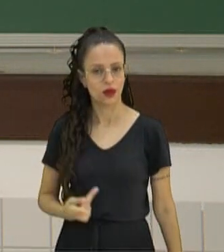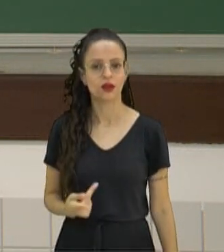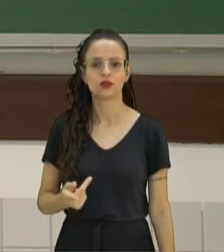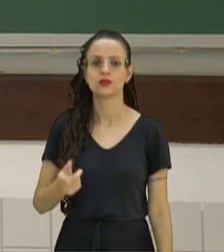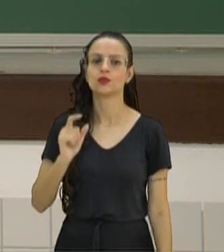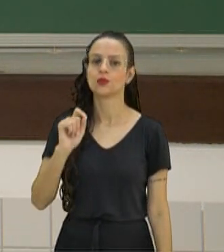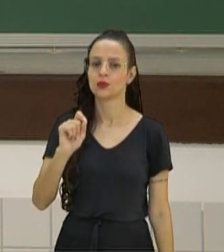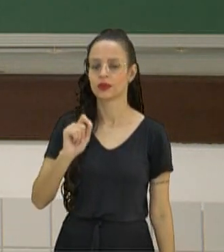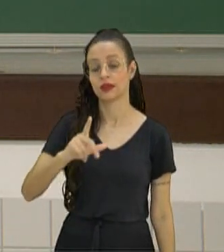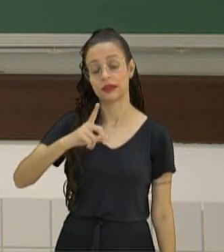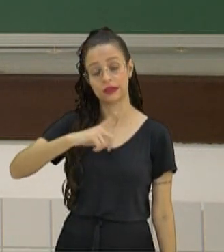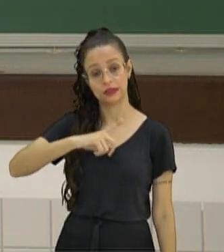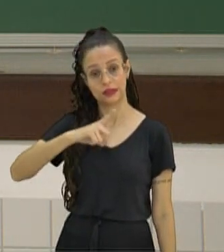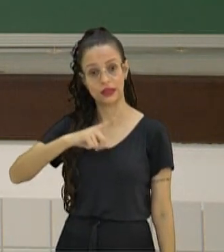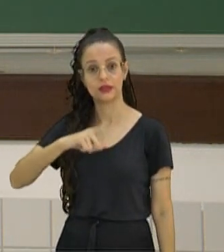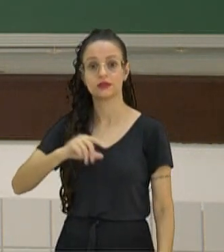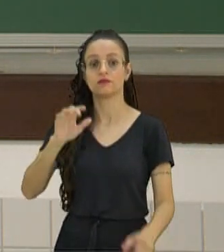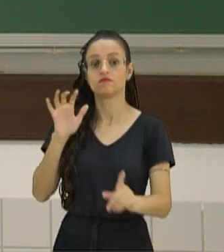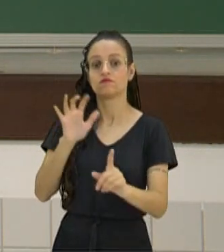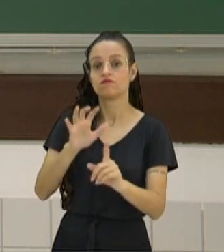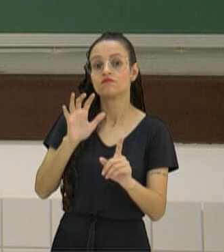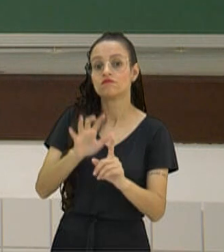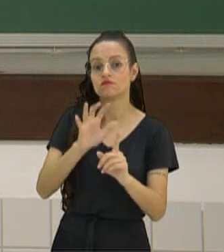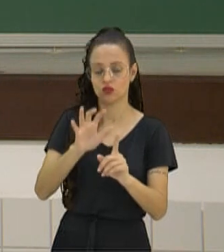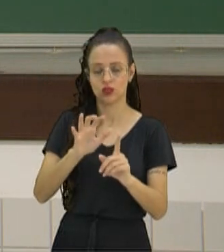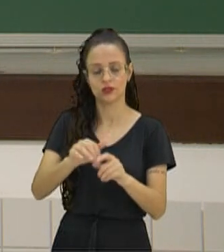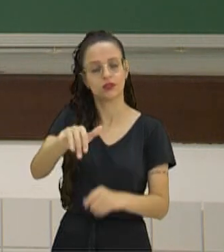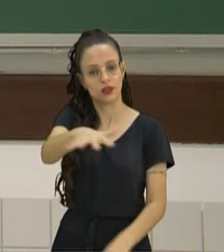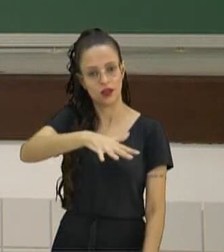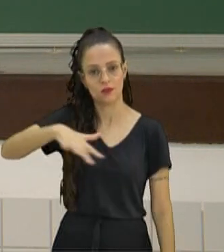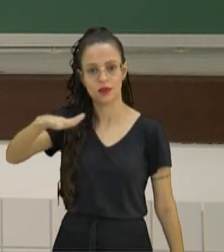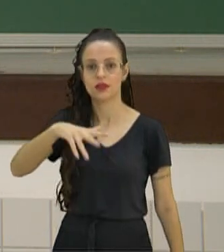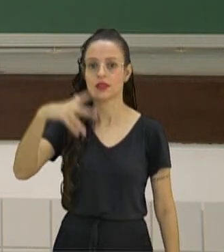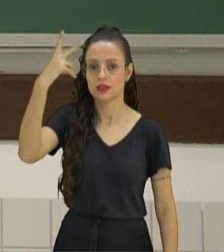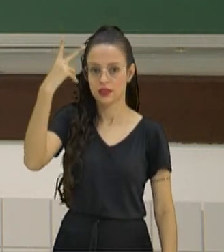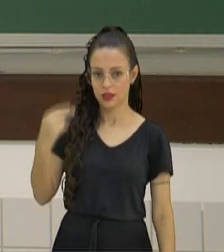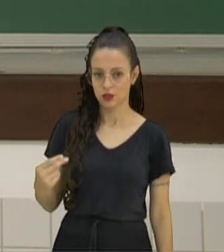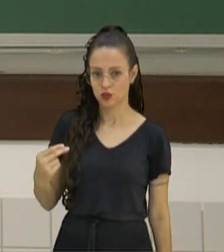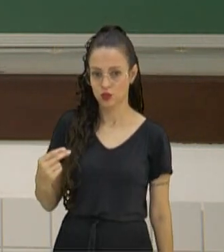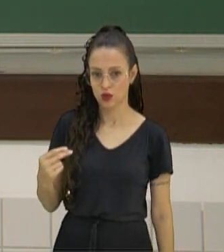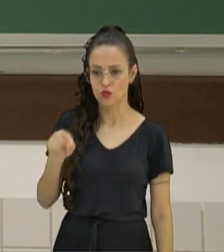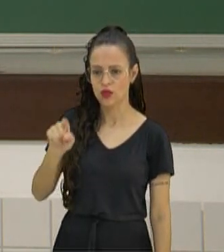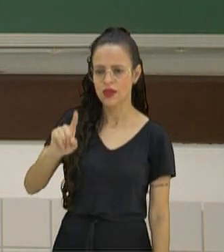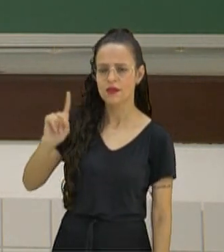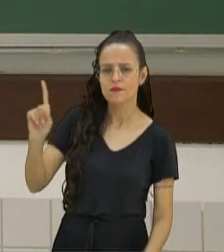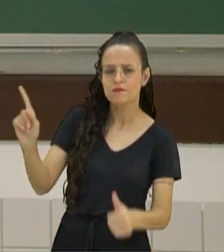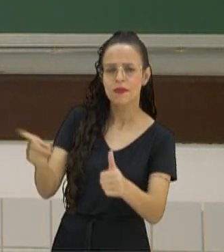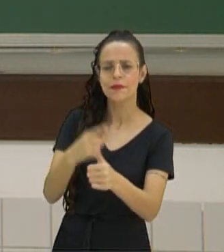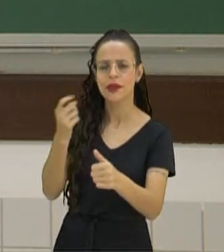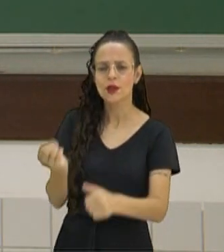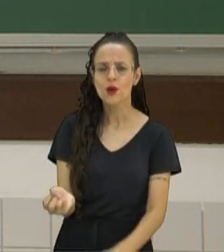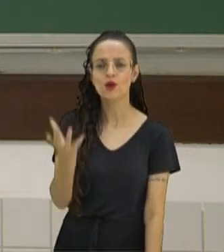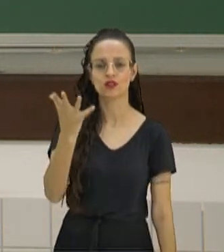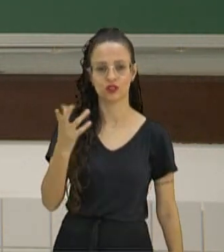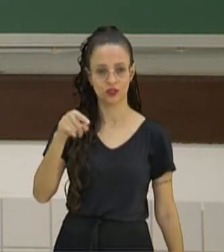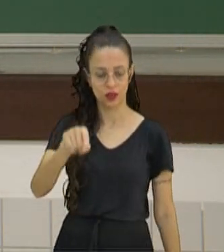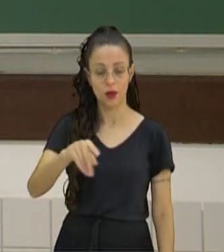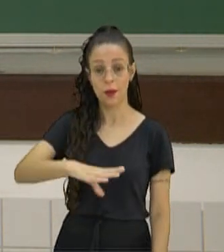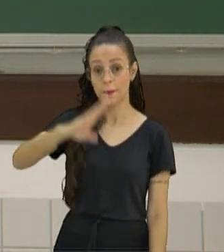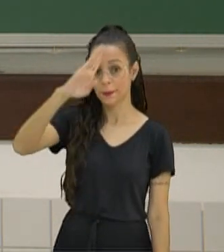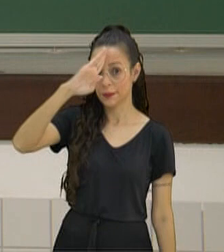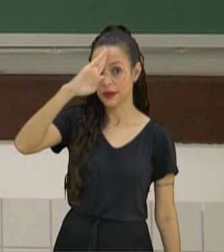gente diz que há uma intervenção no meio natural, naquilo que era original, né? Então, o